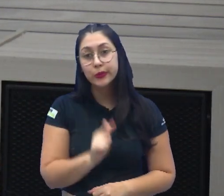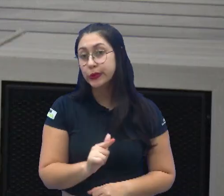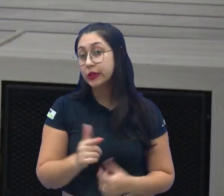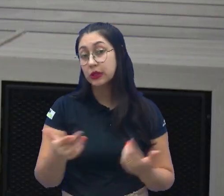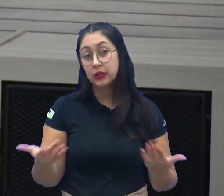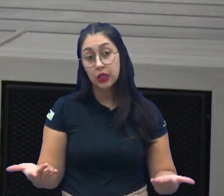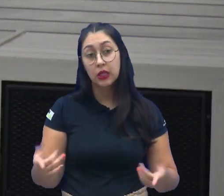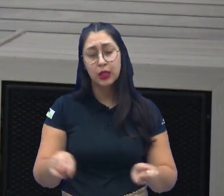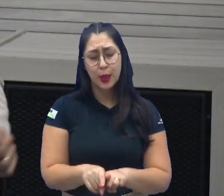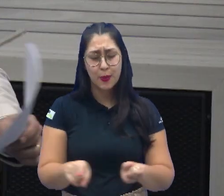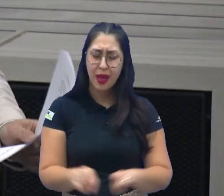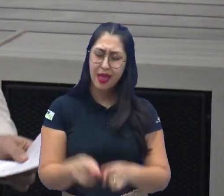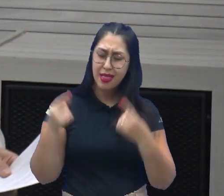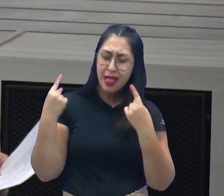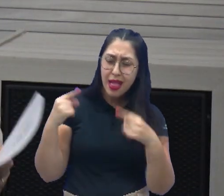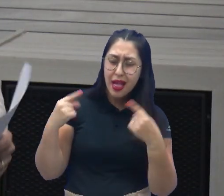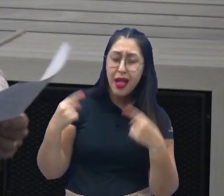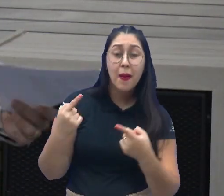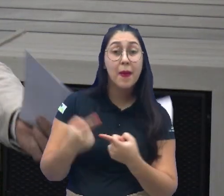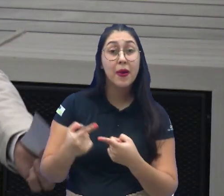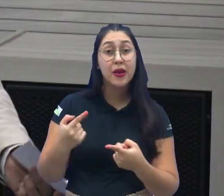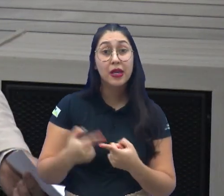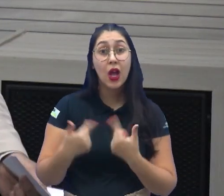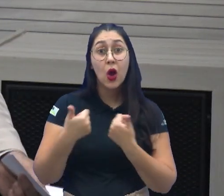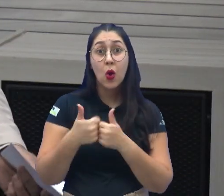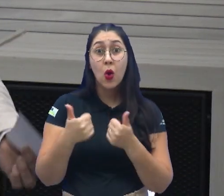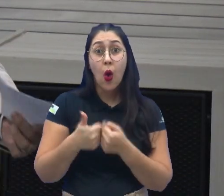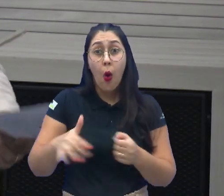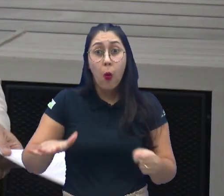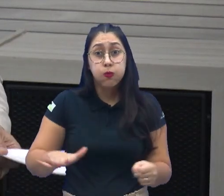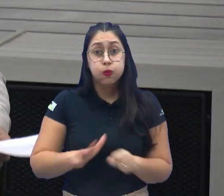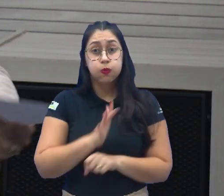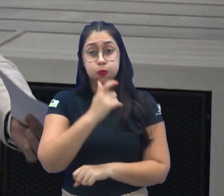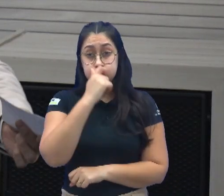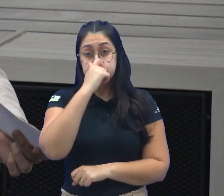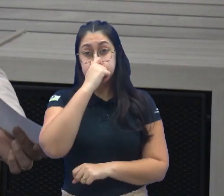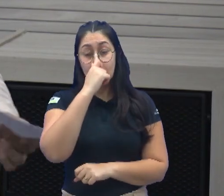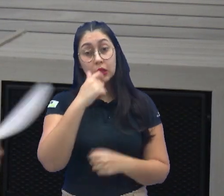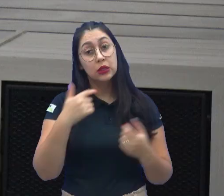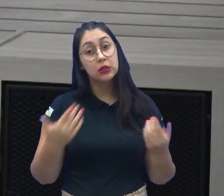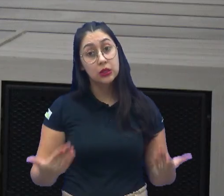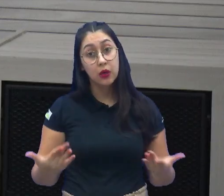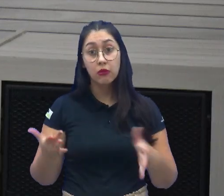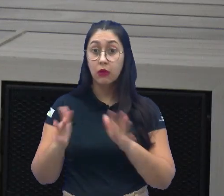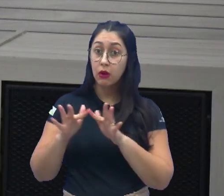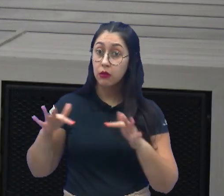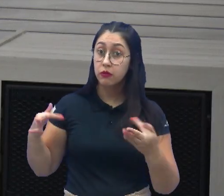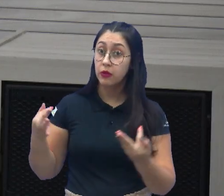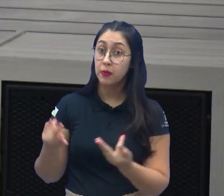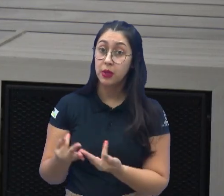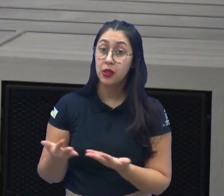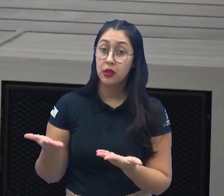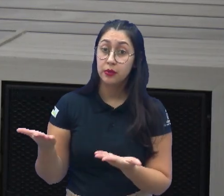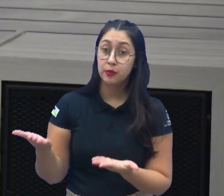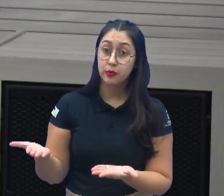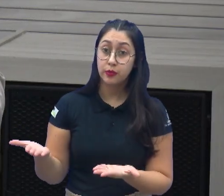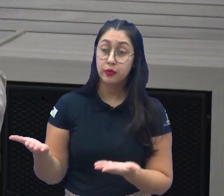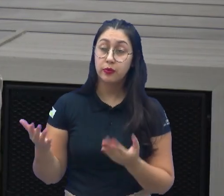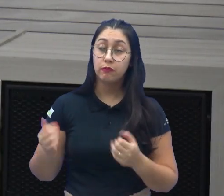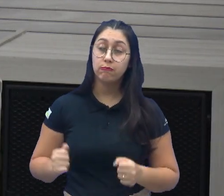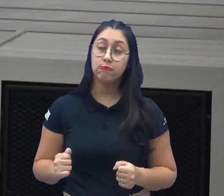de ônibus abarrotados na cidade, ônibus menores, e essa família não tem essa